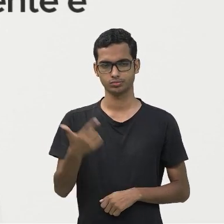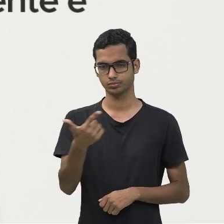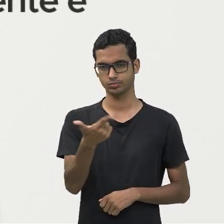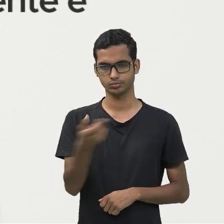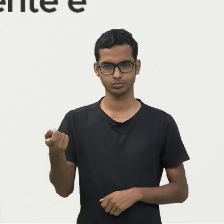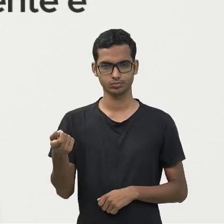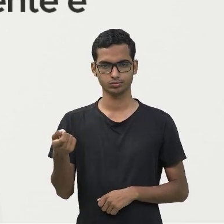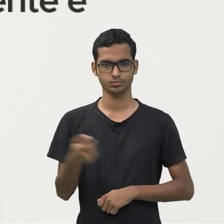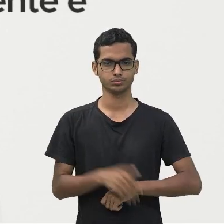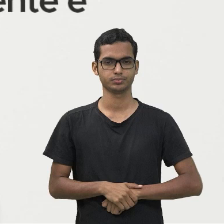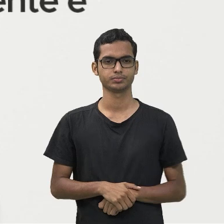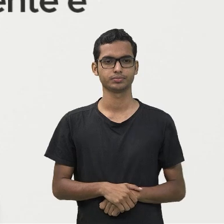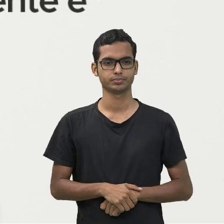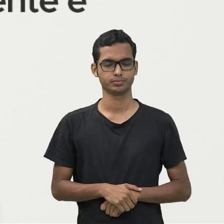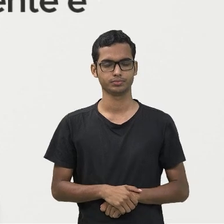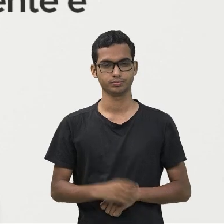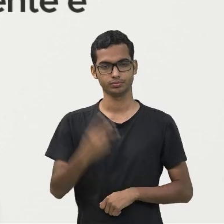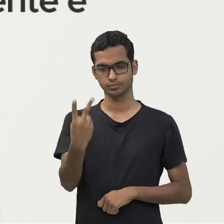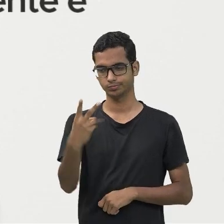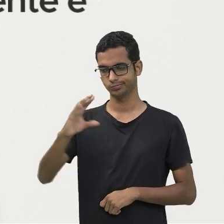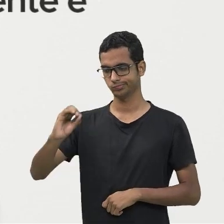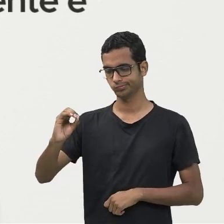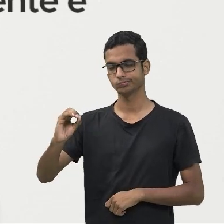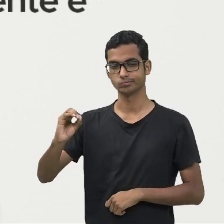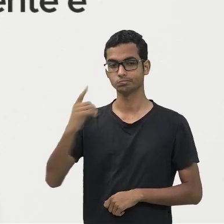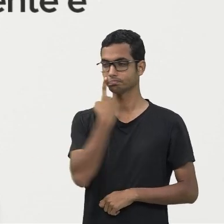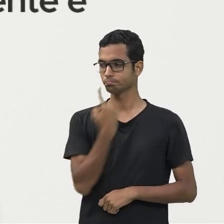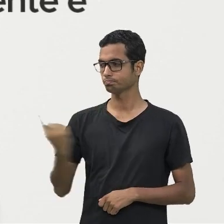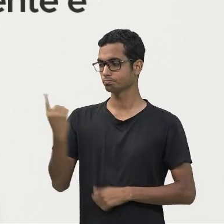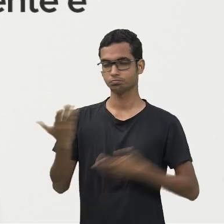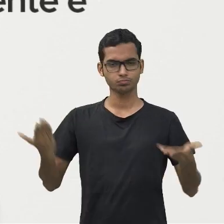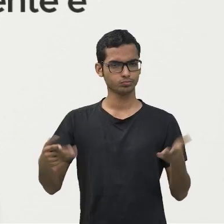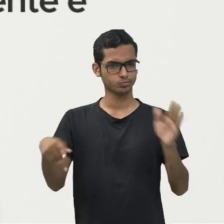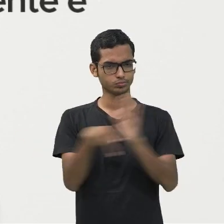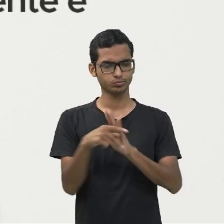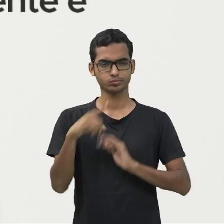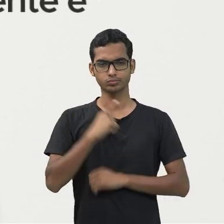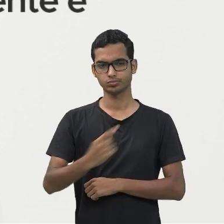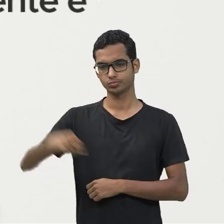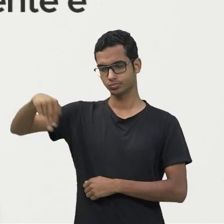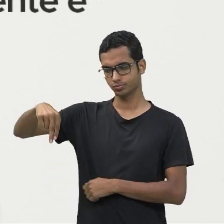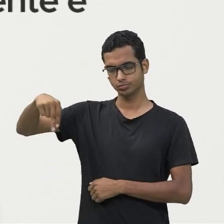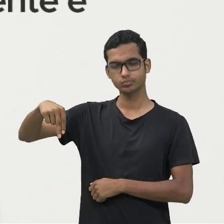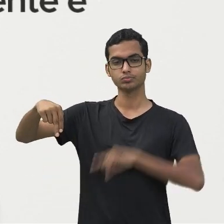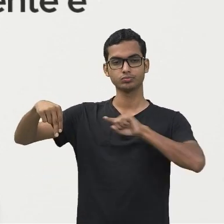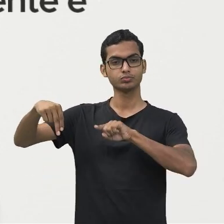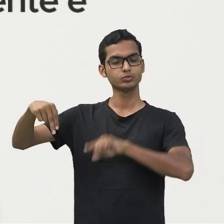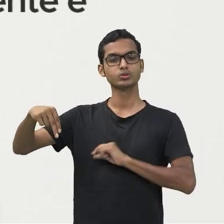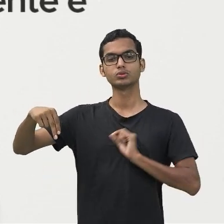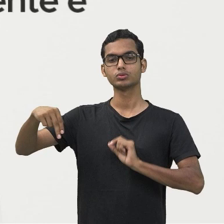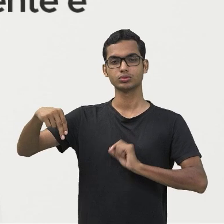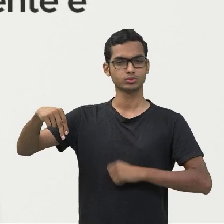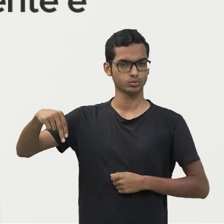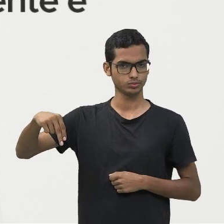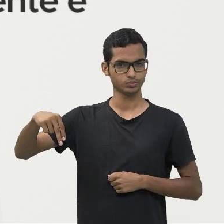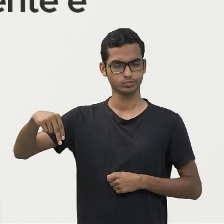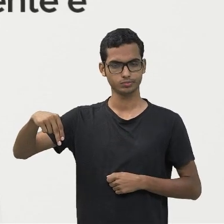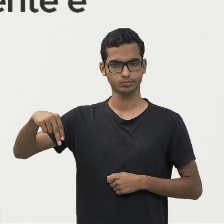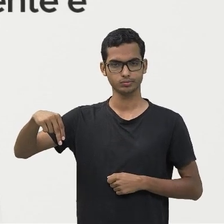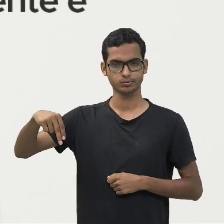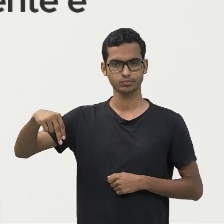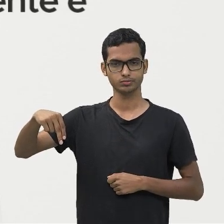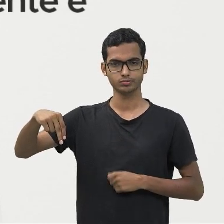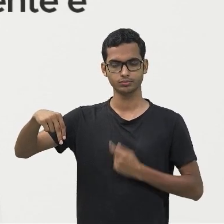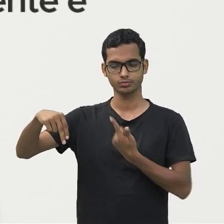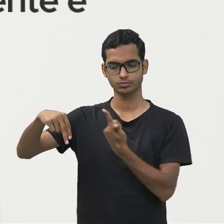20. Então, ó, quando meu n for 10, Tá? Então, quando aqui em cima, ó, for